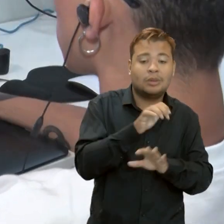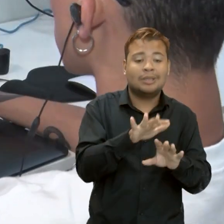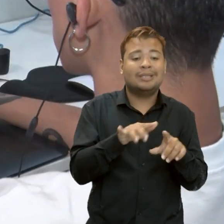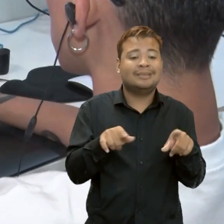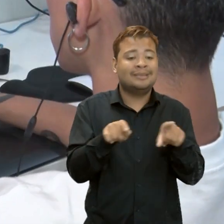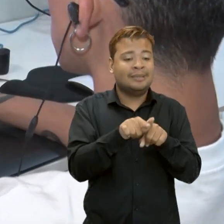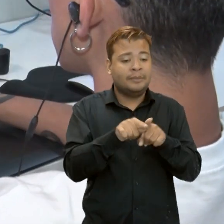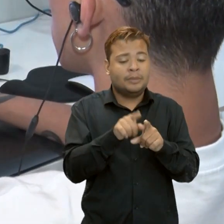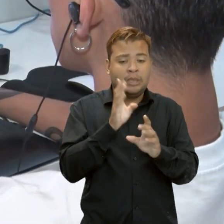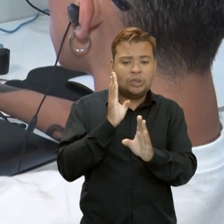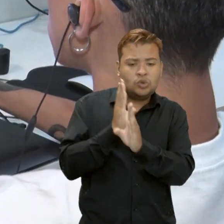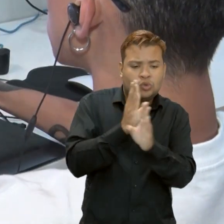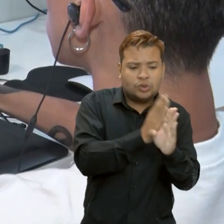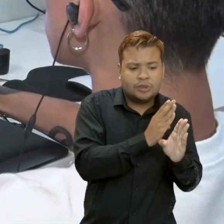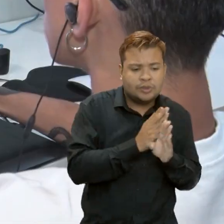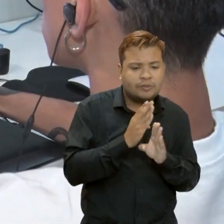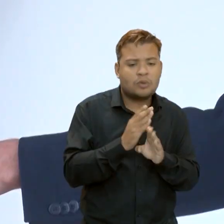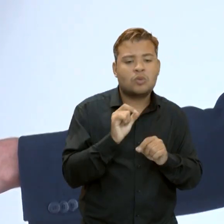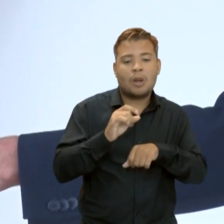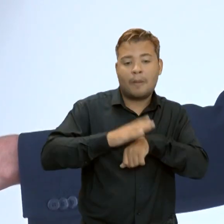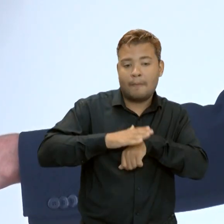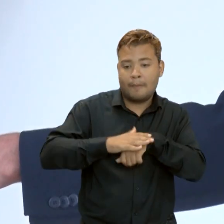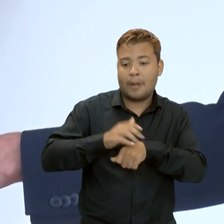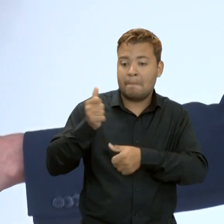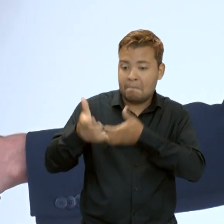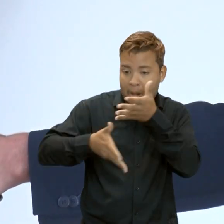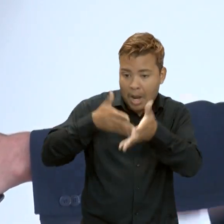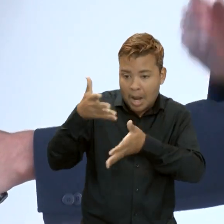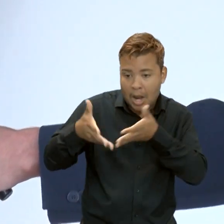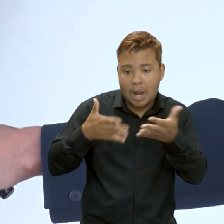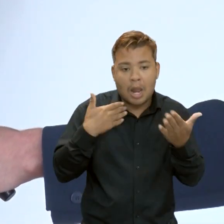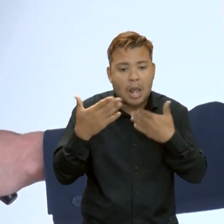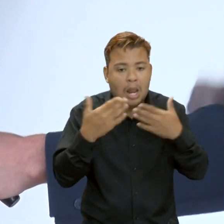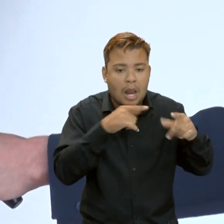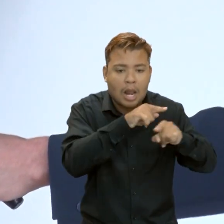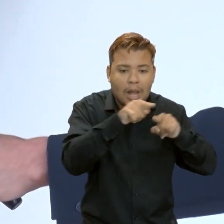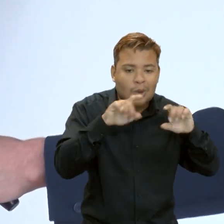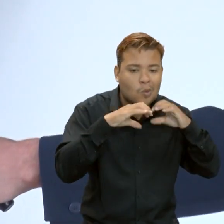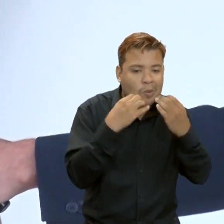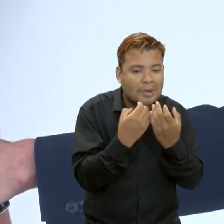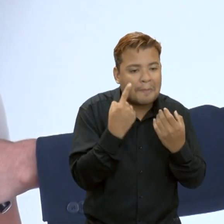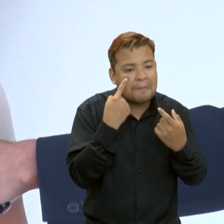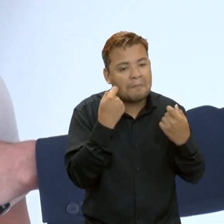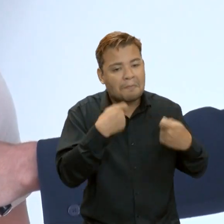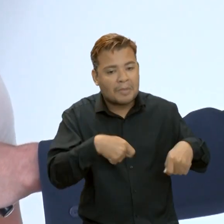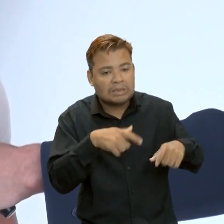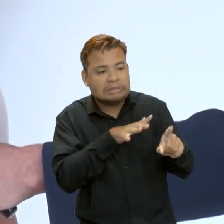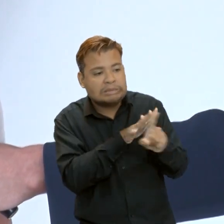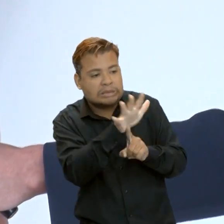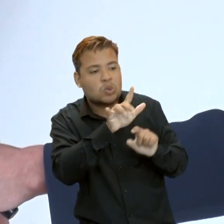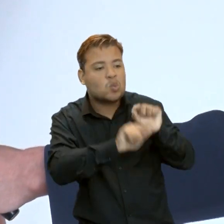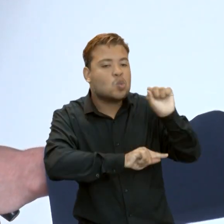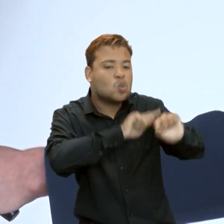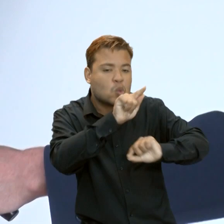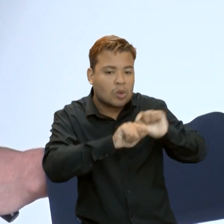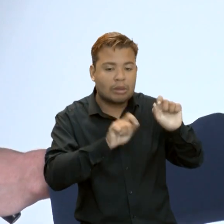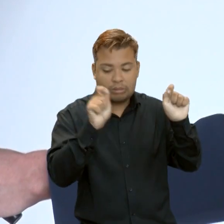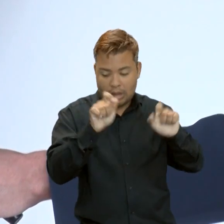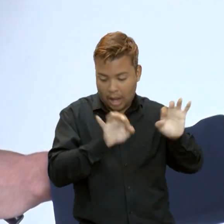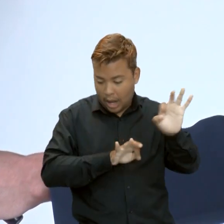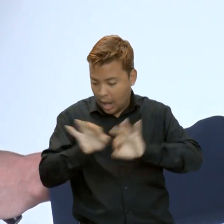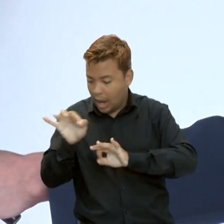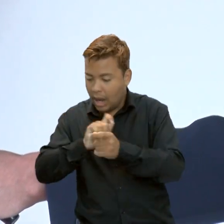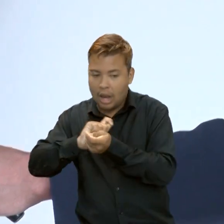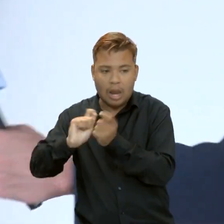ident a partir da fala e da aproximação com essa comunidade Quais são as outras demandas para que a gente possa oferecer capacitações mais próximas